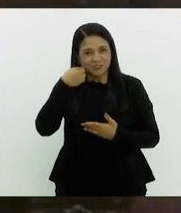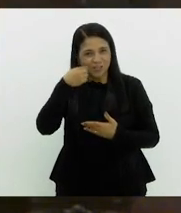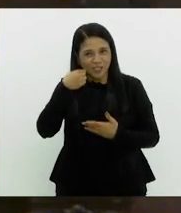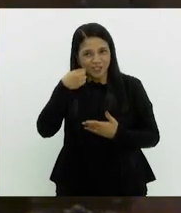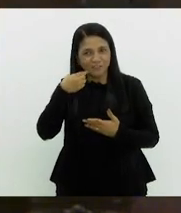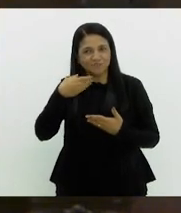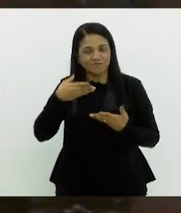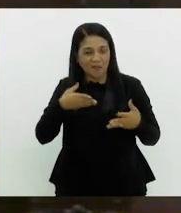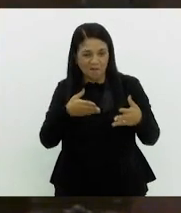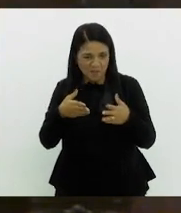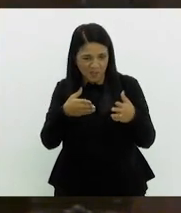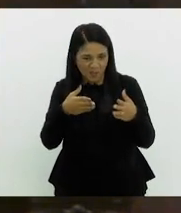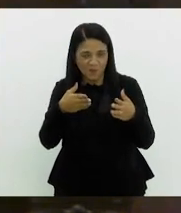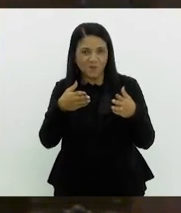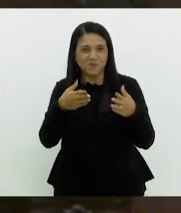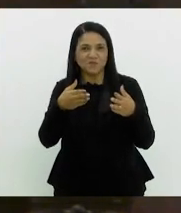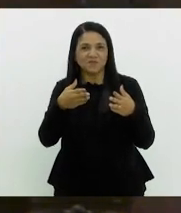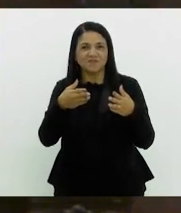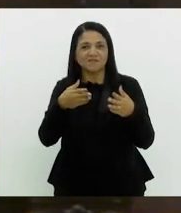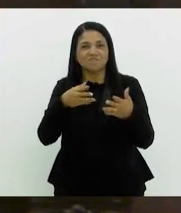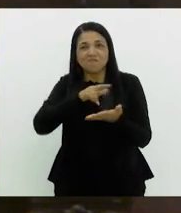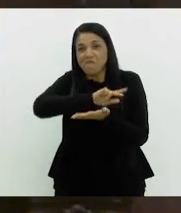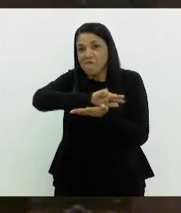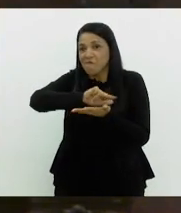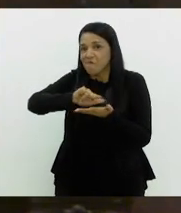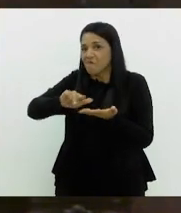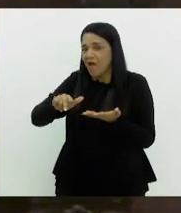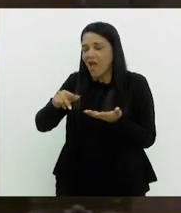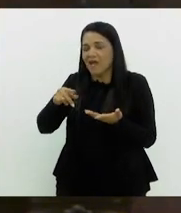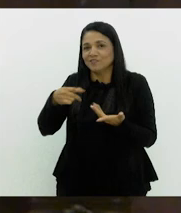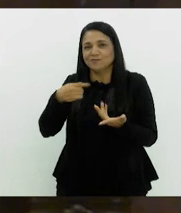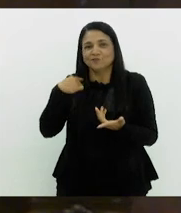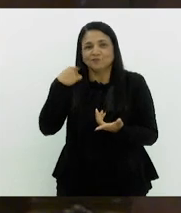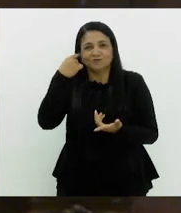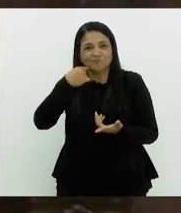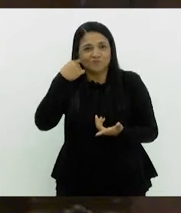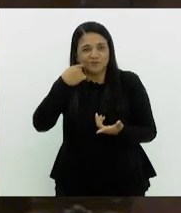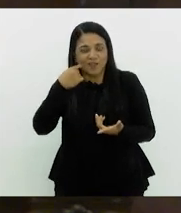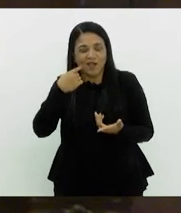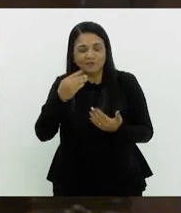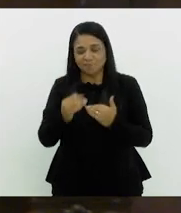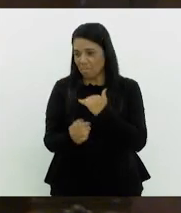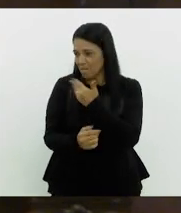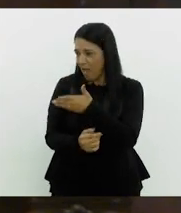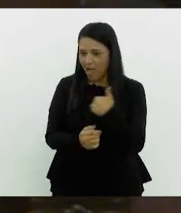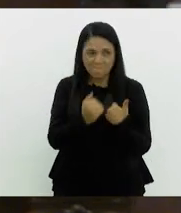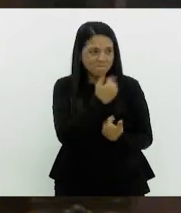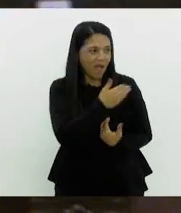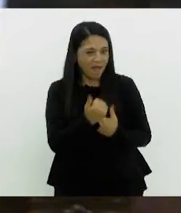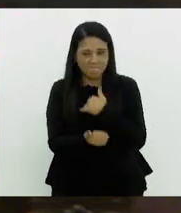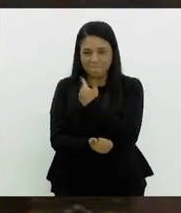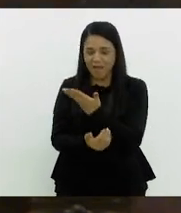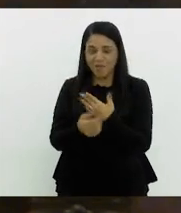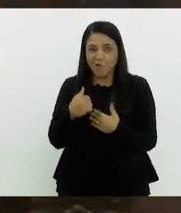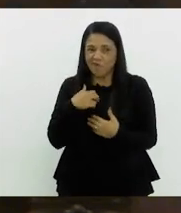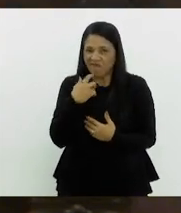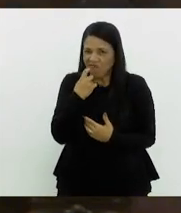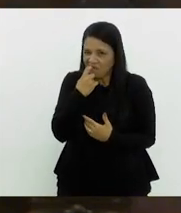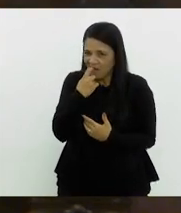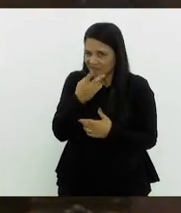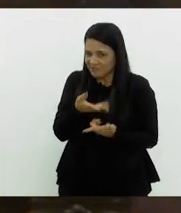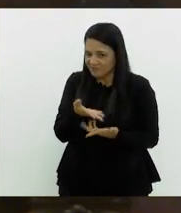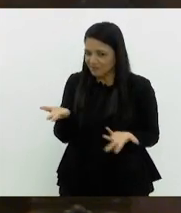conta de tantos juristas excelentes à minha volta. Fiquei com inveja de todos que citaram o senhor, porque eu